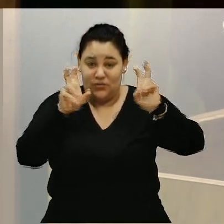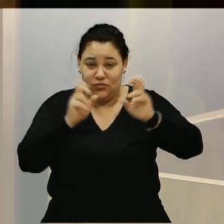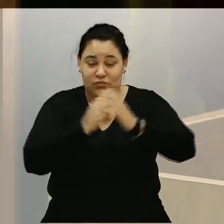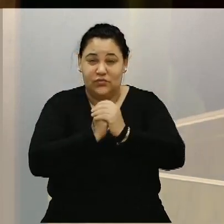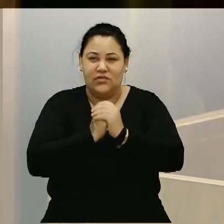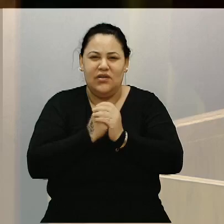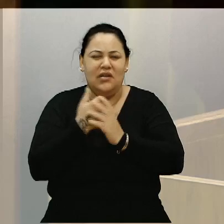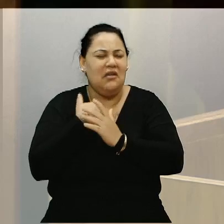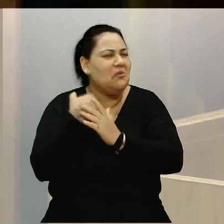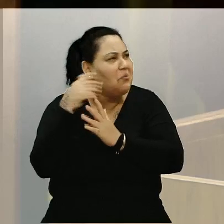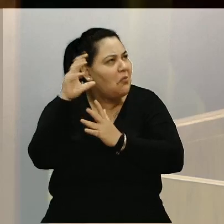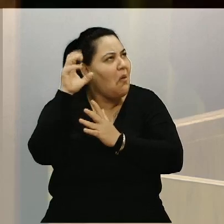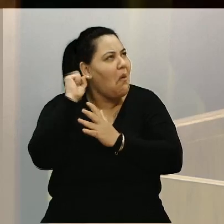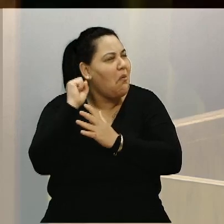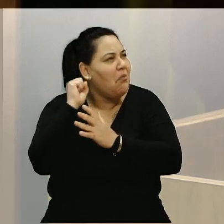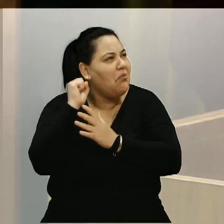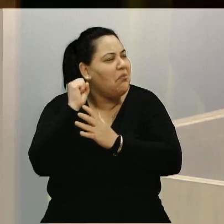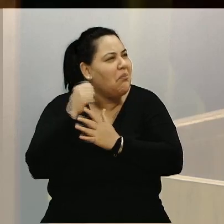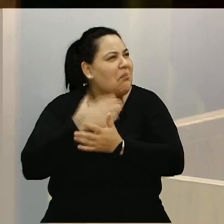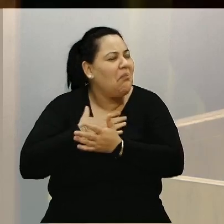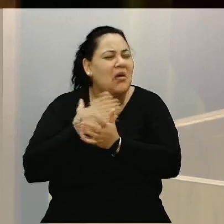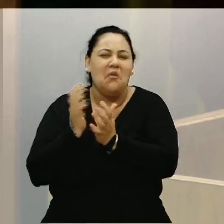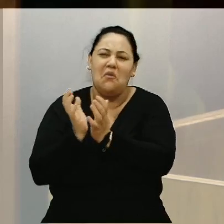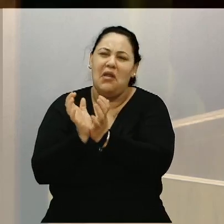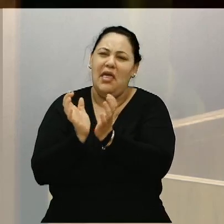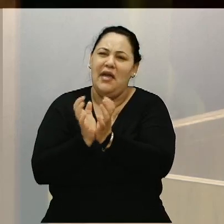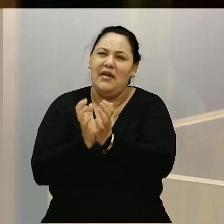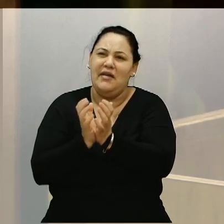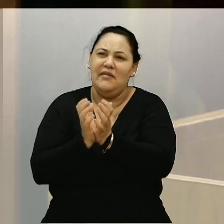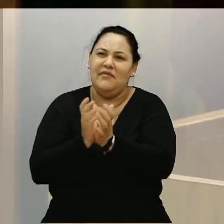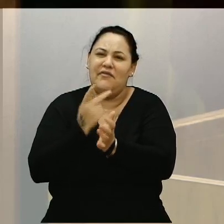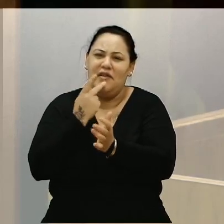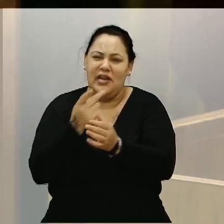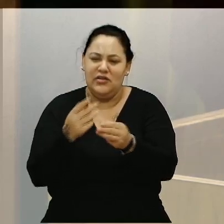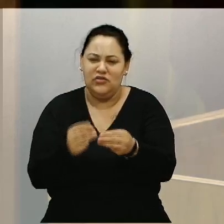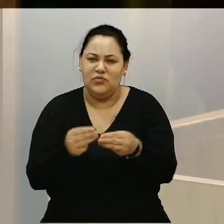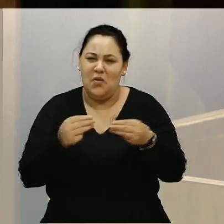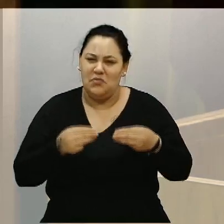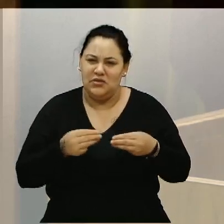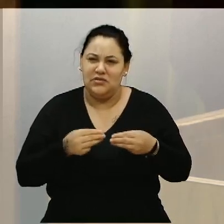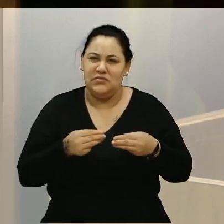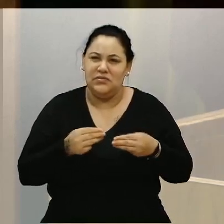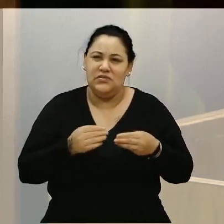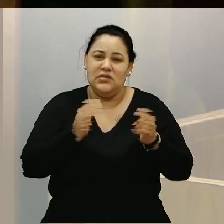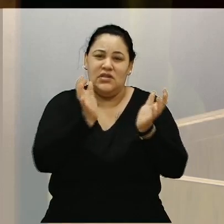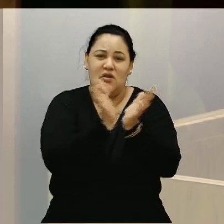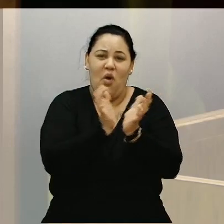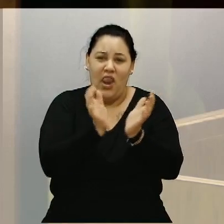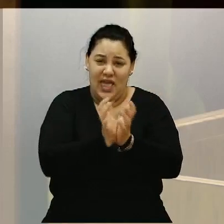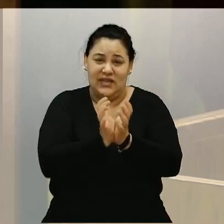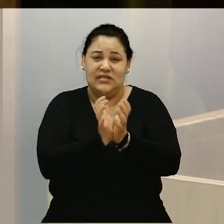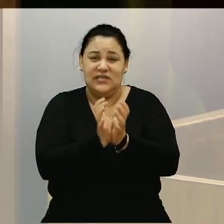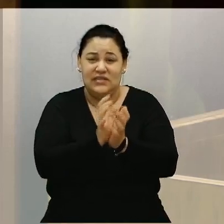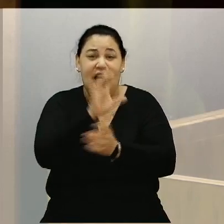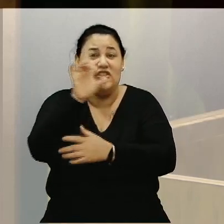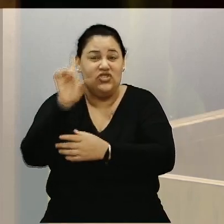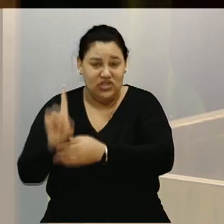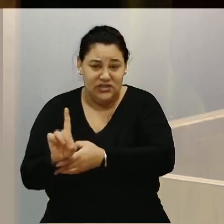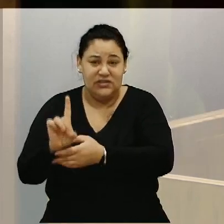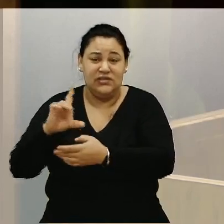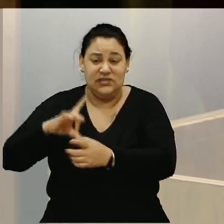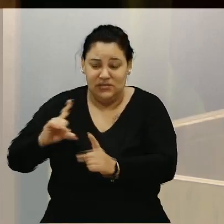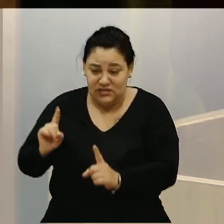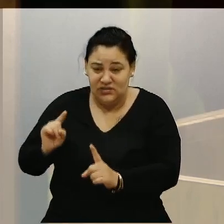meus colegas trazendo uma moção e colegas da extrema direita que tem como